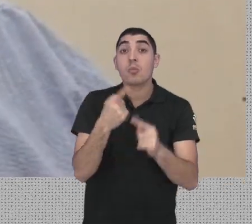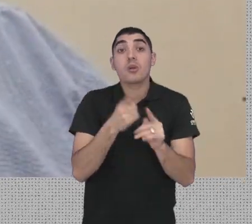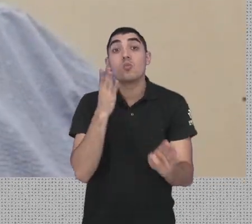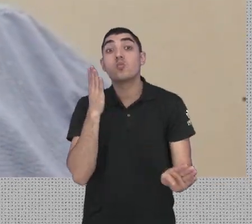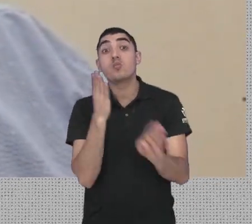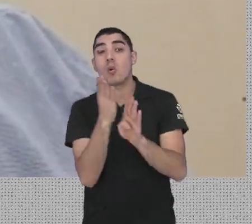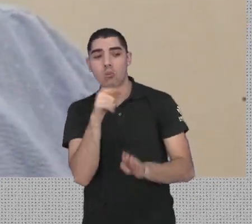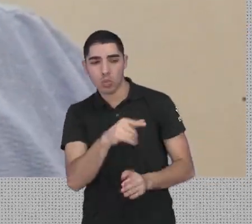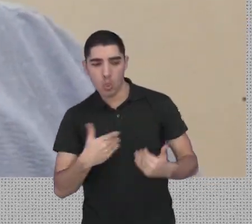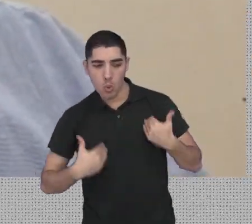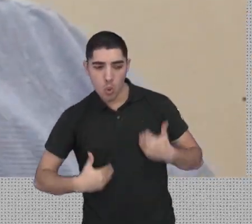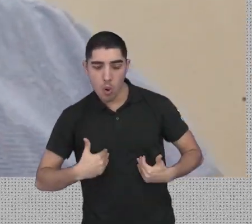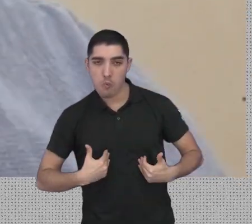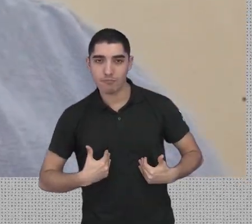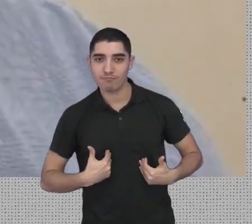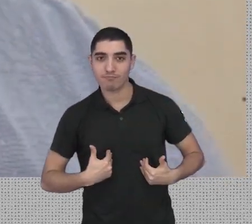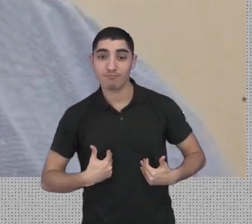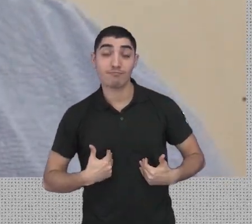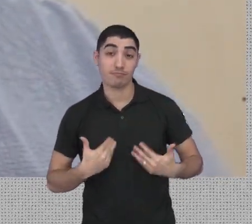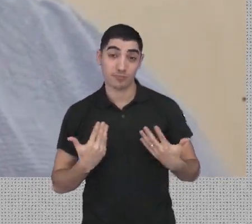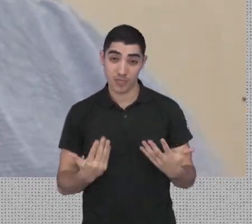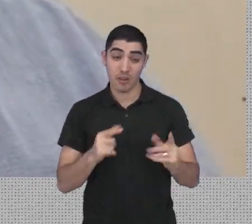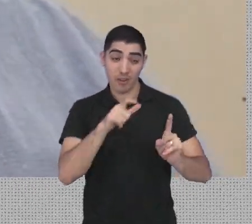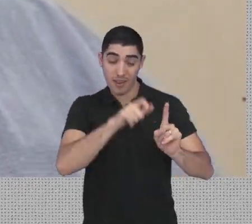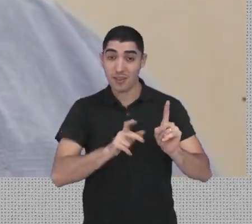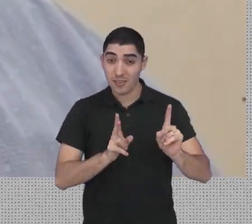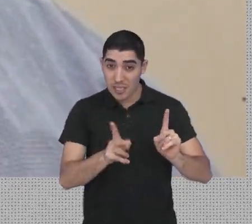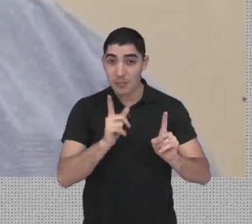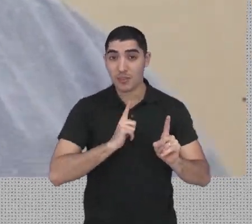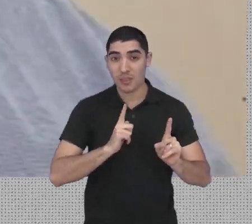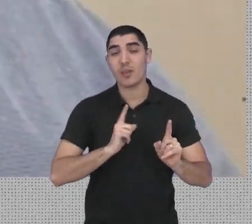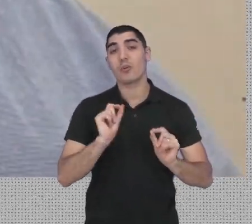Então, como eles levavam muito dinheiro,